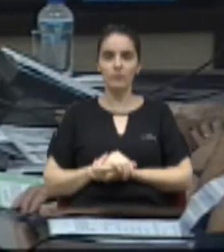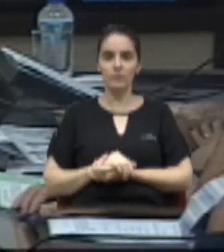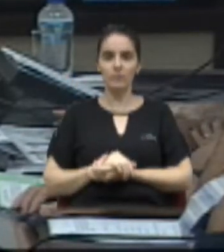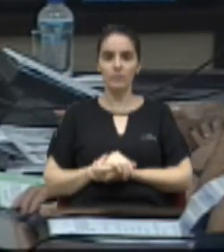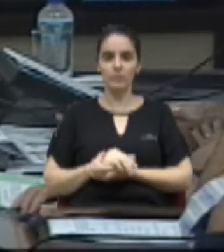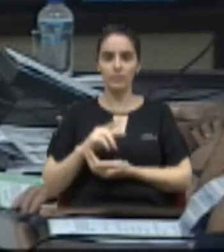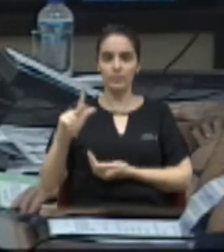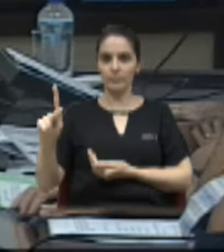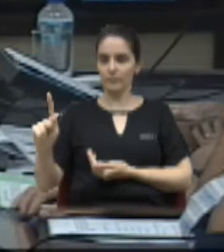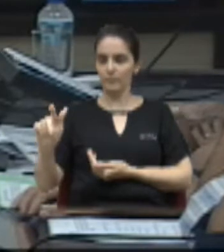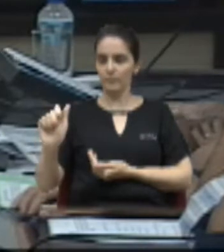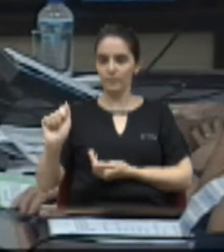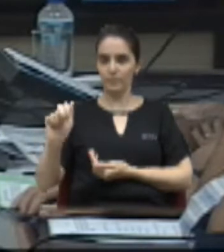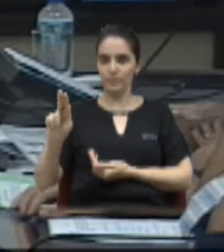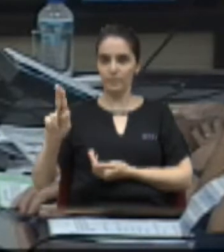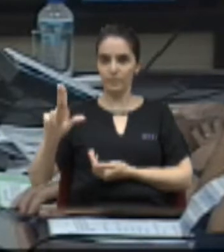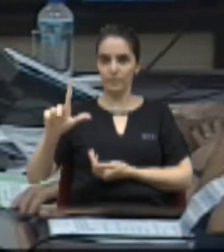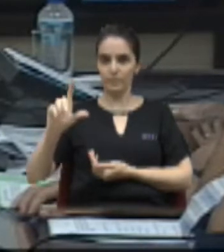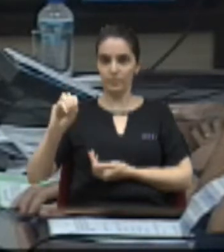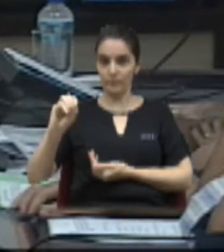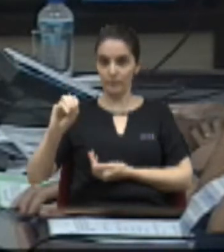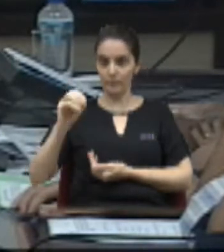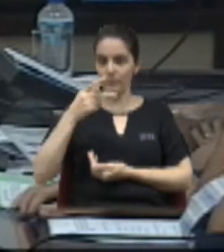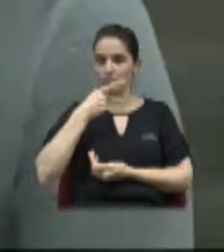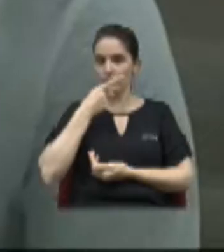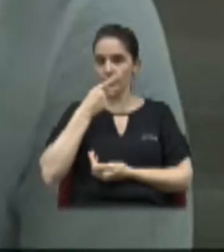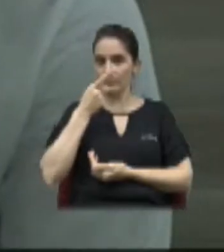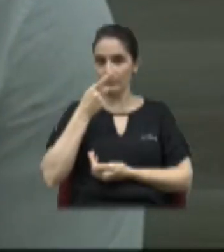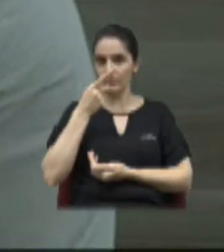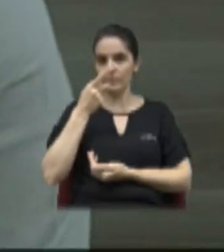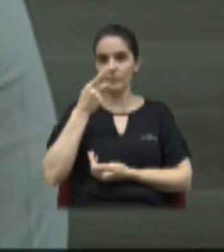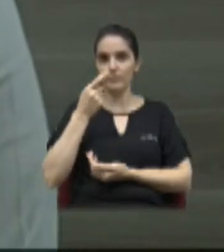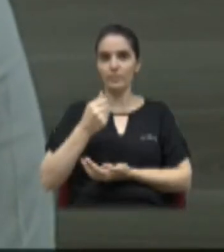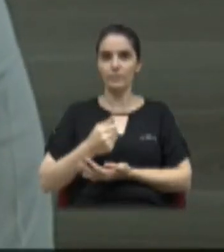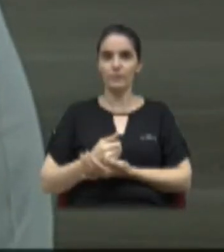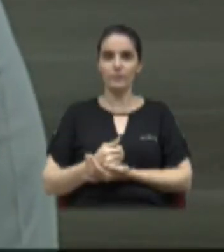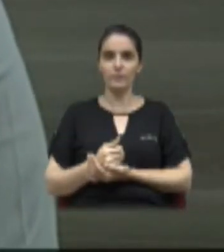o Paulo e dizer que a gente tem algumas coisas em comum.